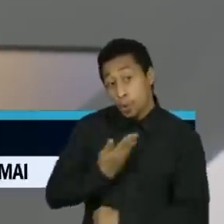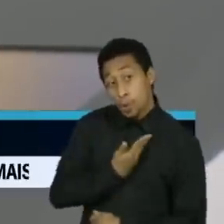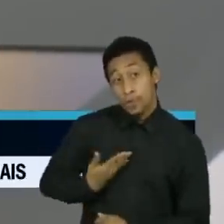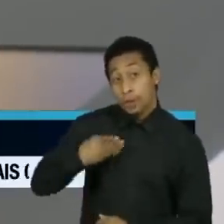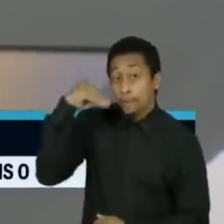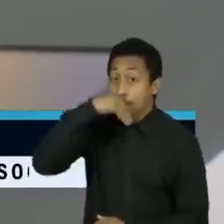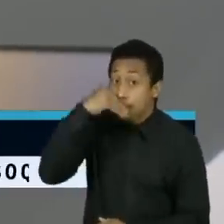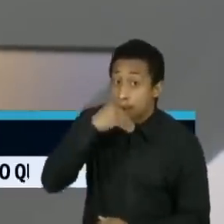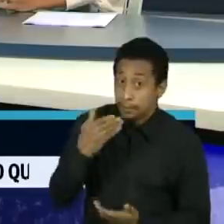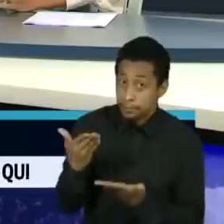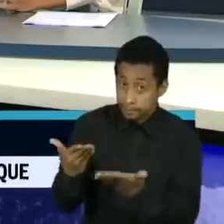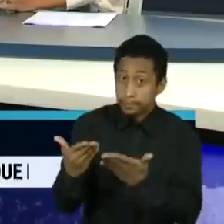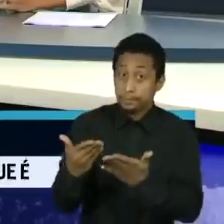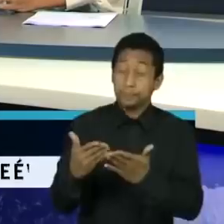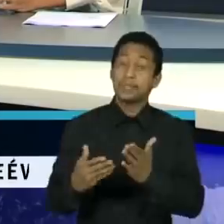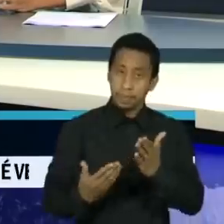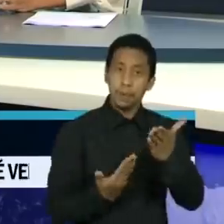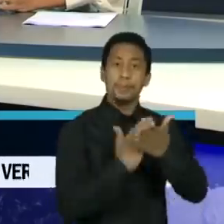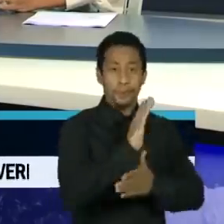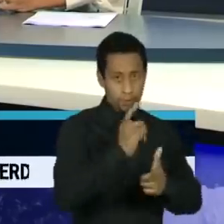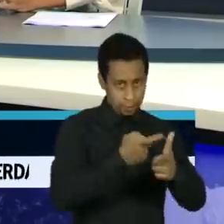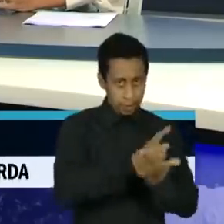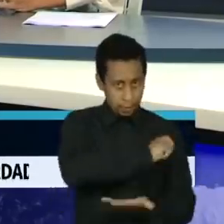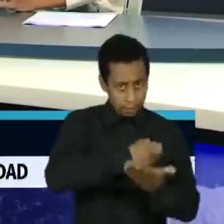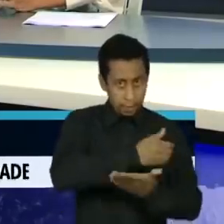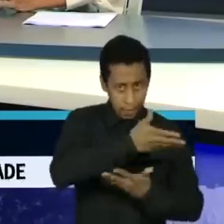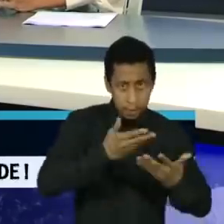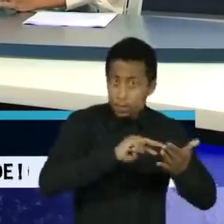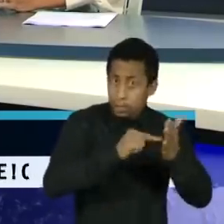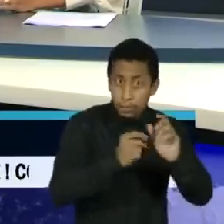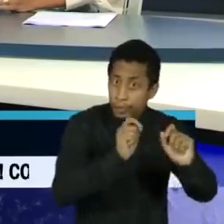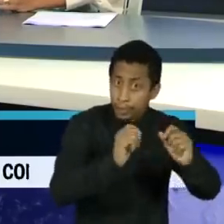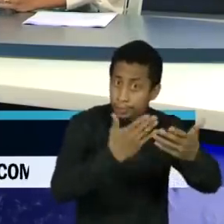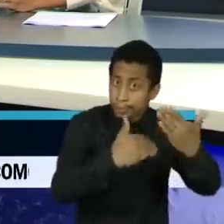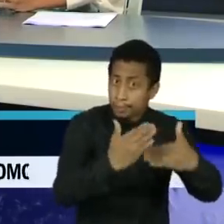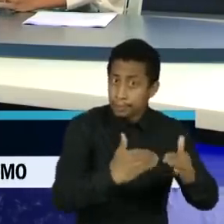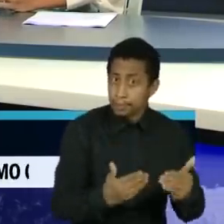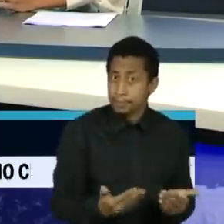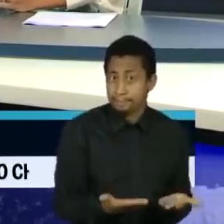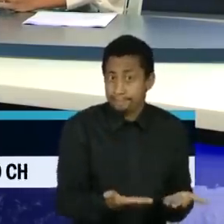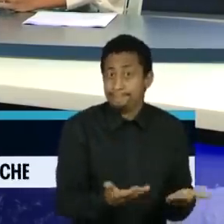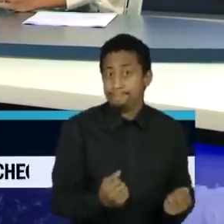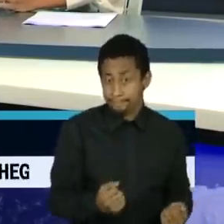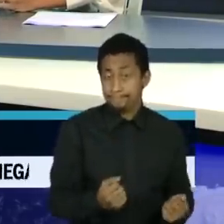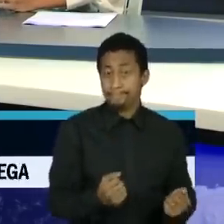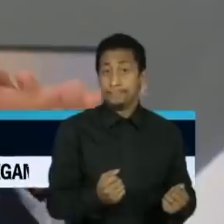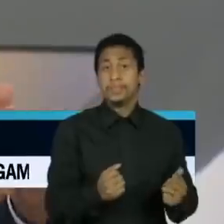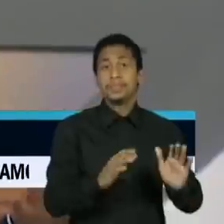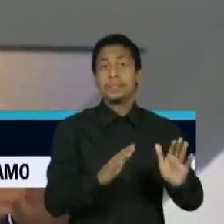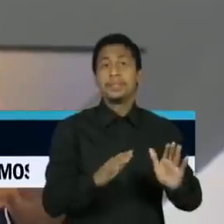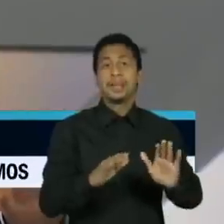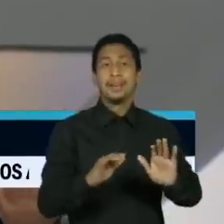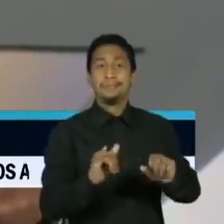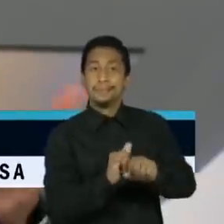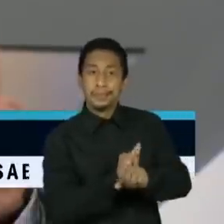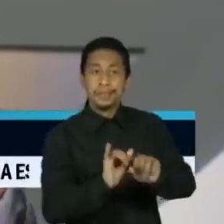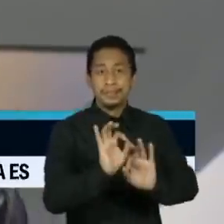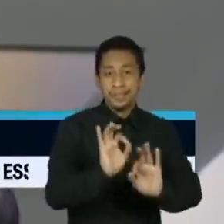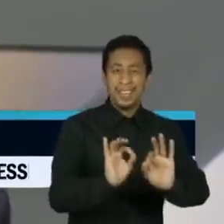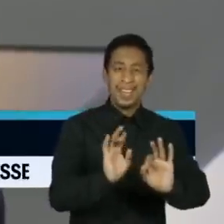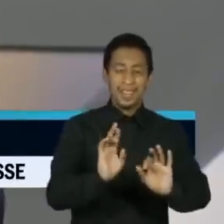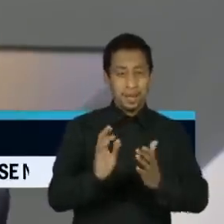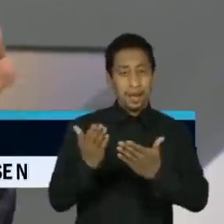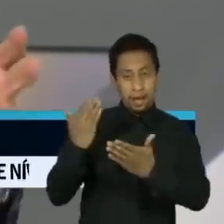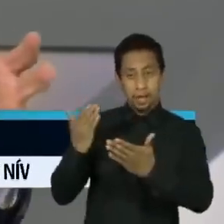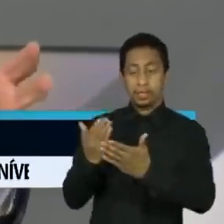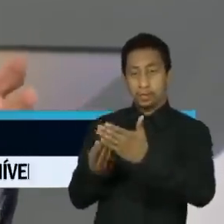Com essa medida, nós estamos retrocedendo, na verdade, para pré-plano real, porque foi